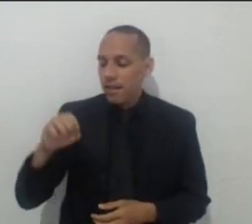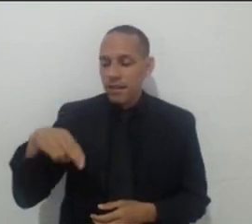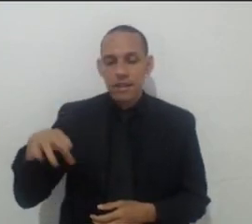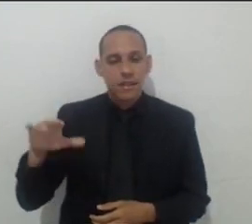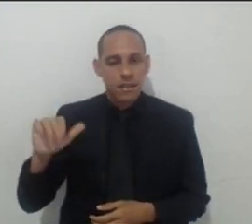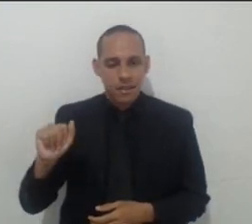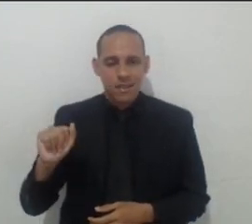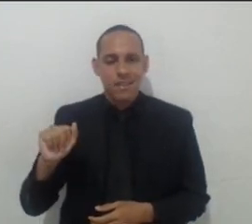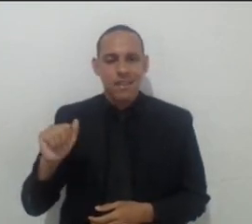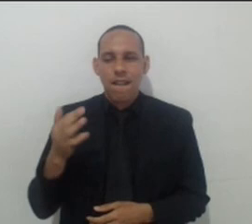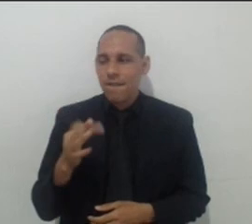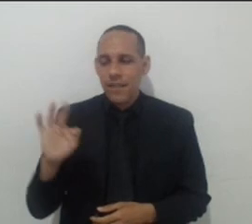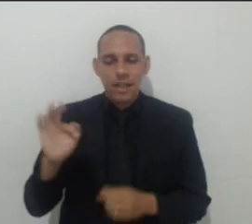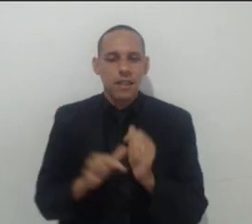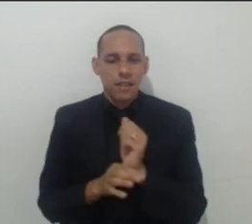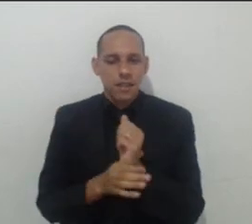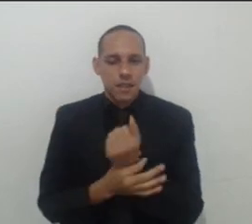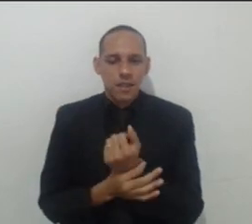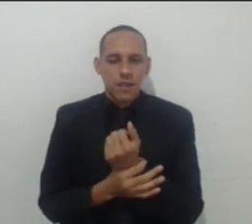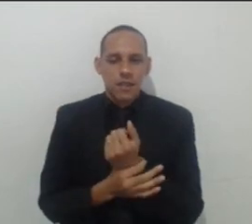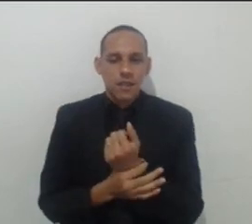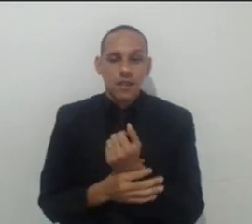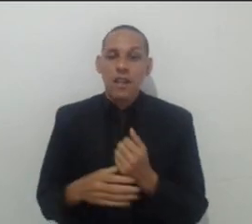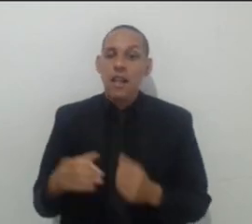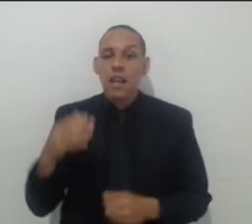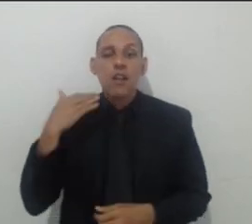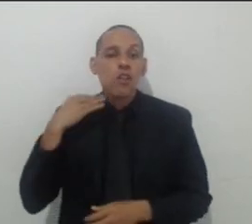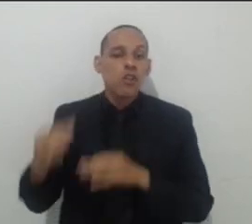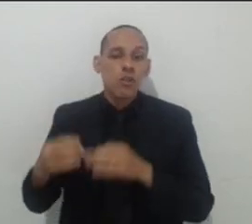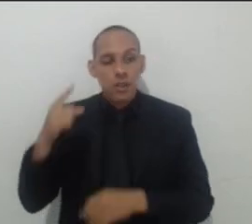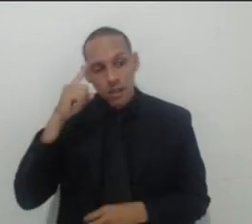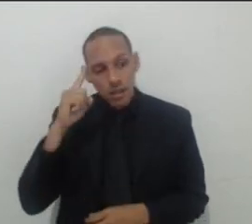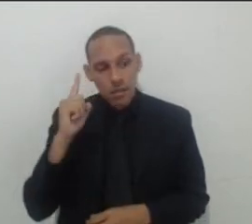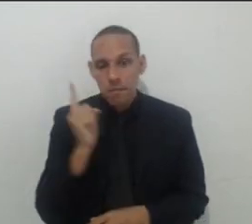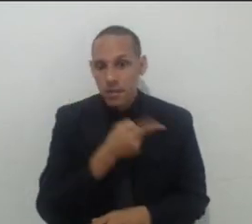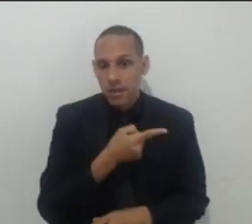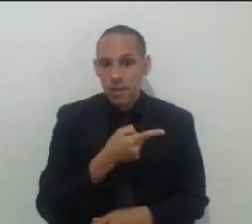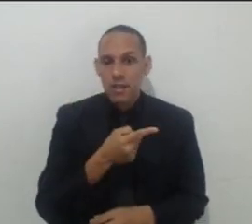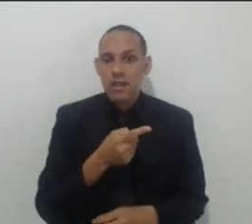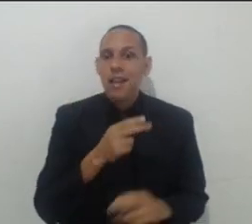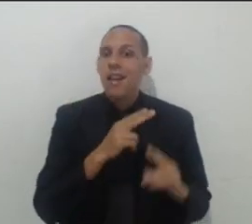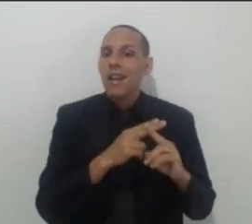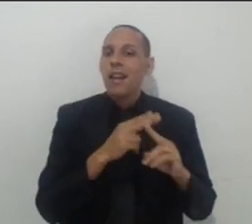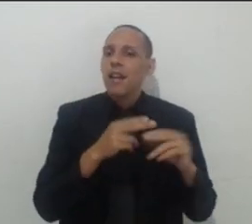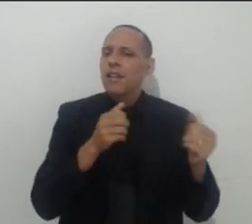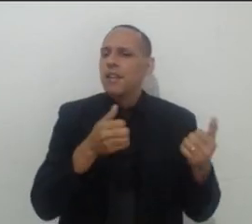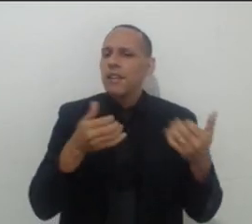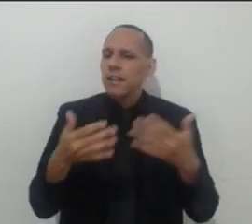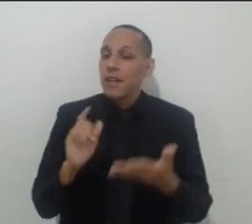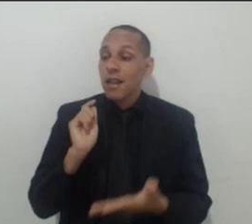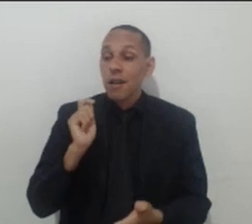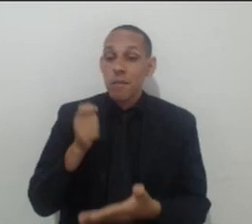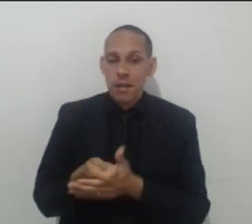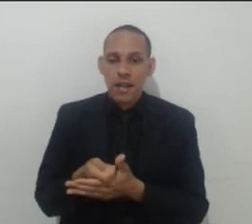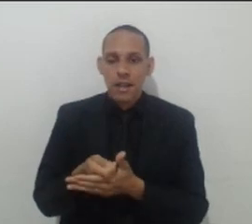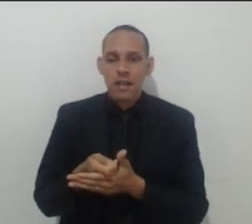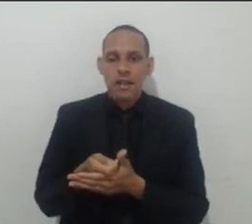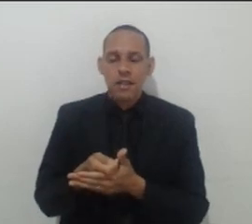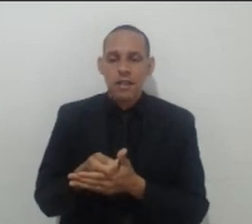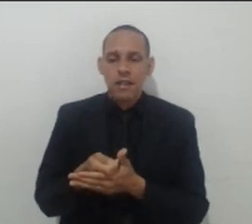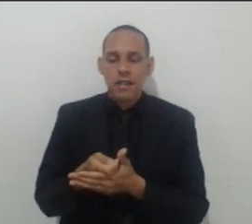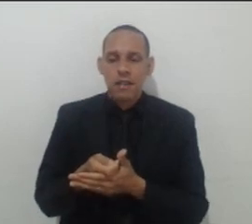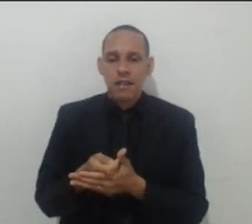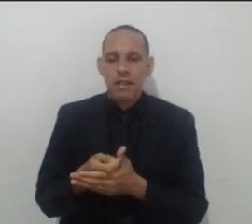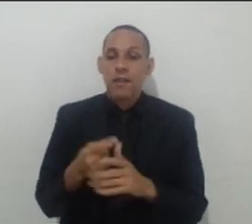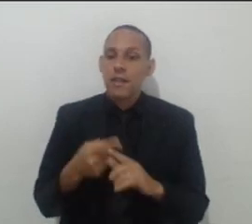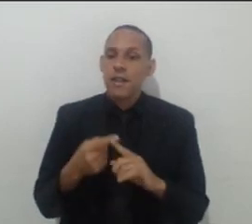né, a juíza intimou a Caixa, então, para se manifestar sobre o pagamento da execução, tendo em vista que a